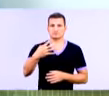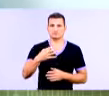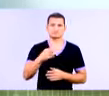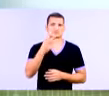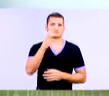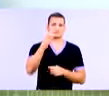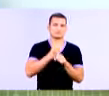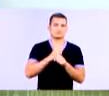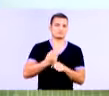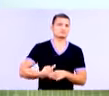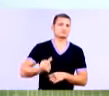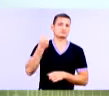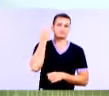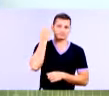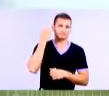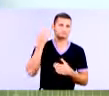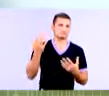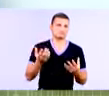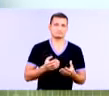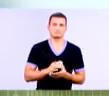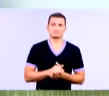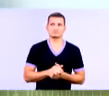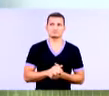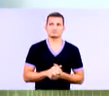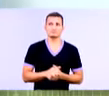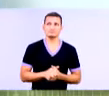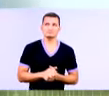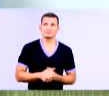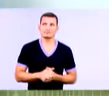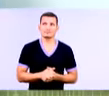anos atrás basicamente, né? Era uma coisa.